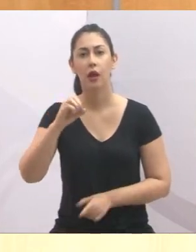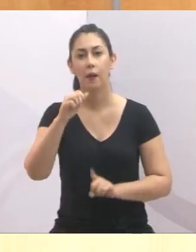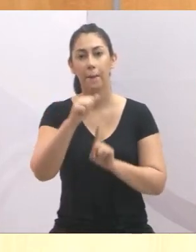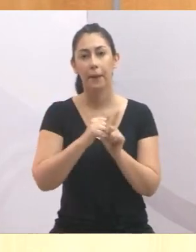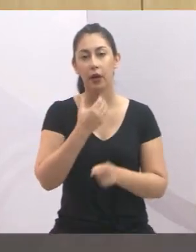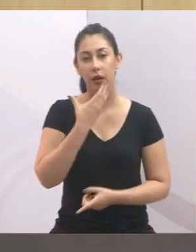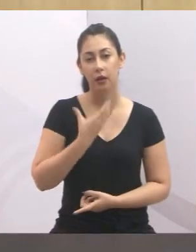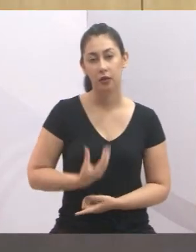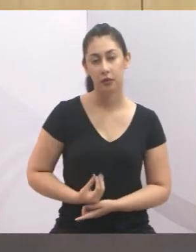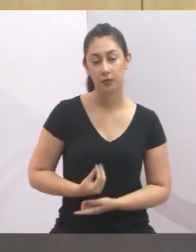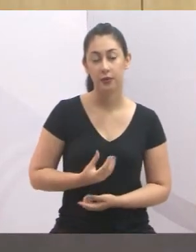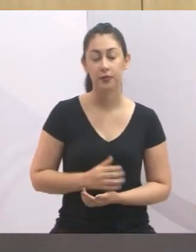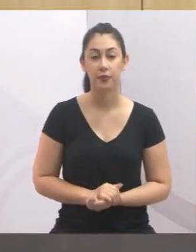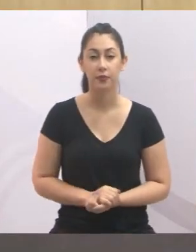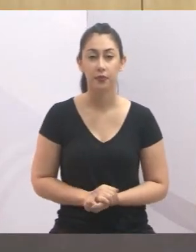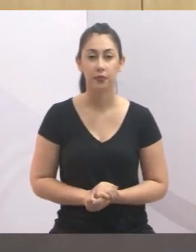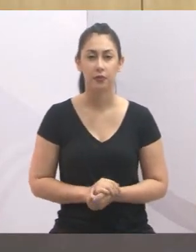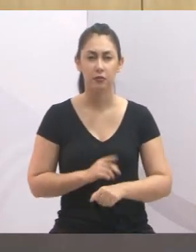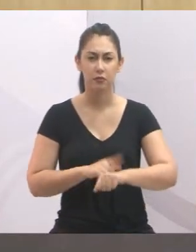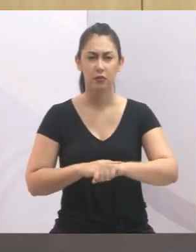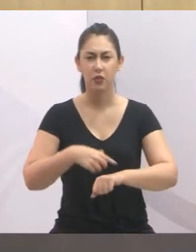dezembro, às